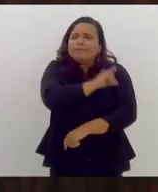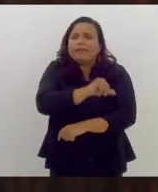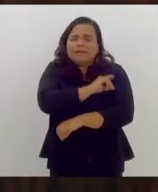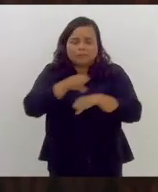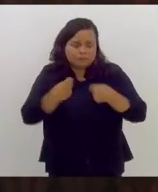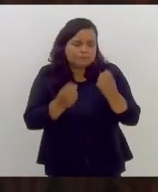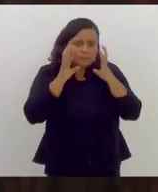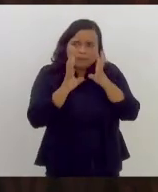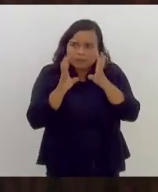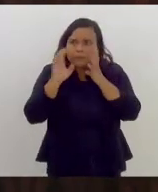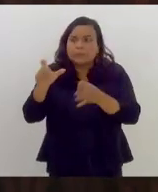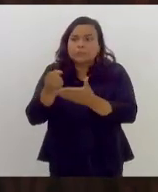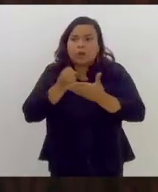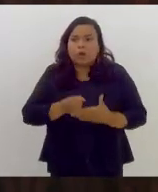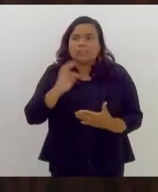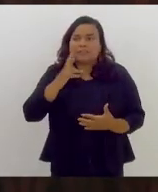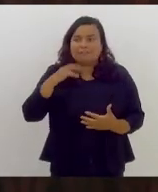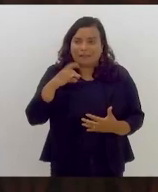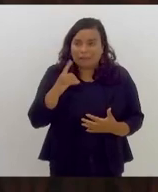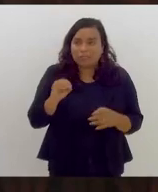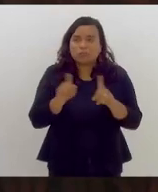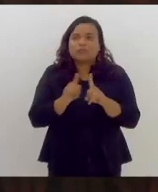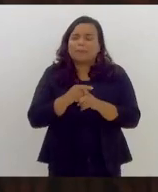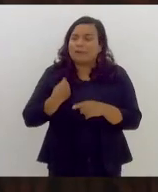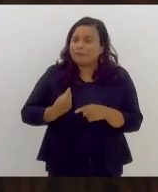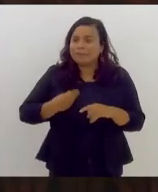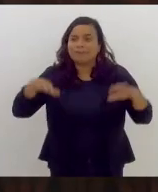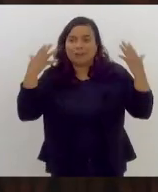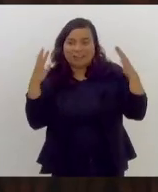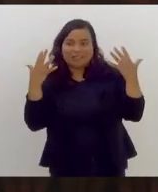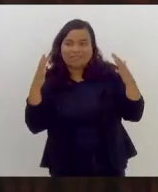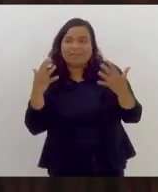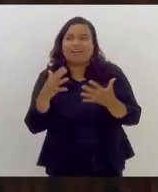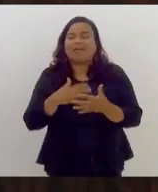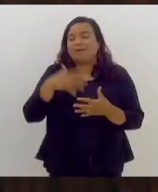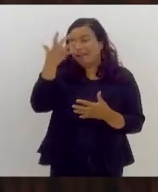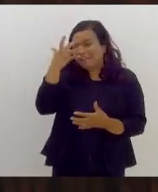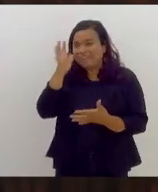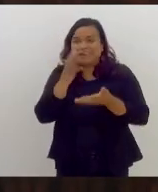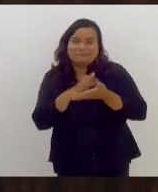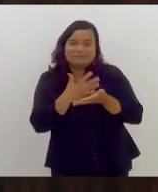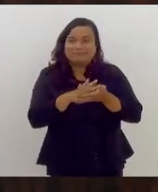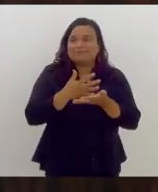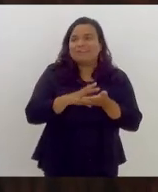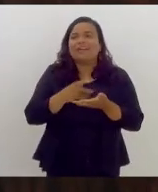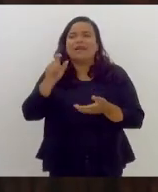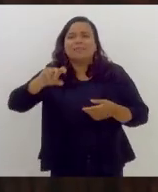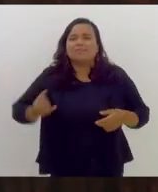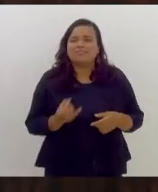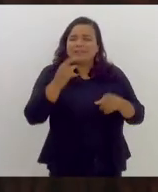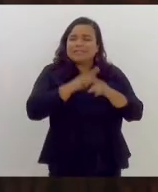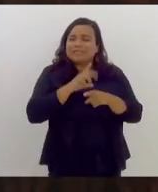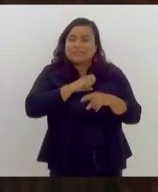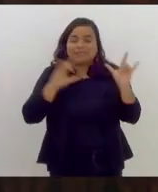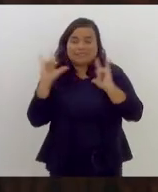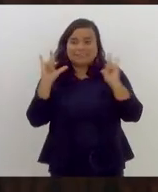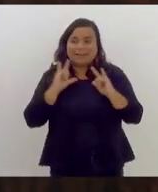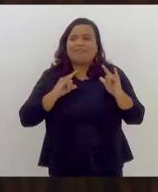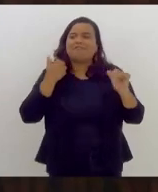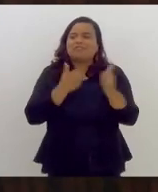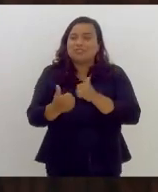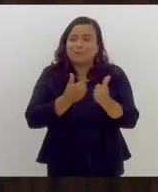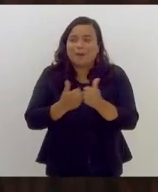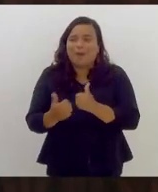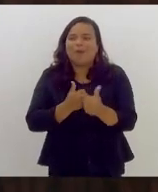ele não só trouxe aqui o Fernando, mas ele vive o carnaval, ele aproveita esses momentos, é um apaixonado pelo futebol. E tem uma